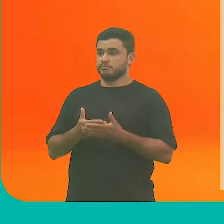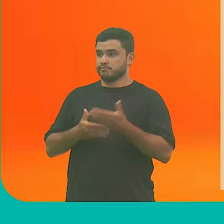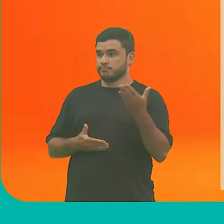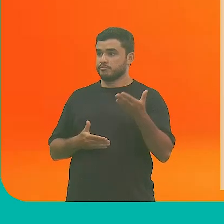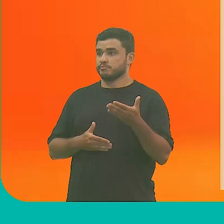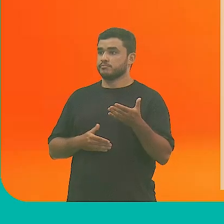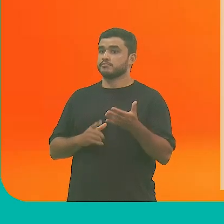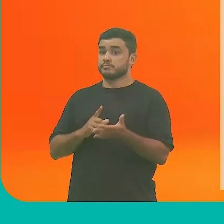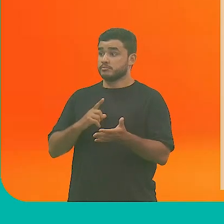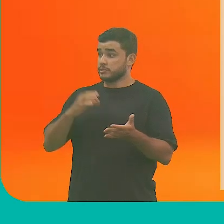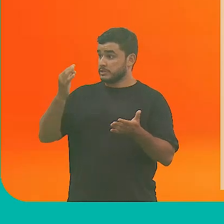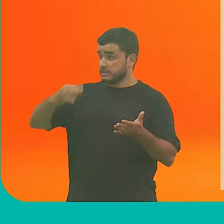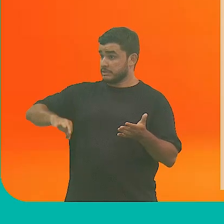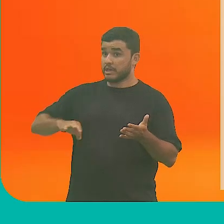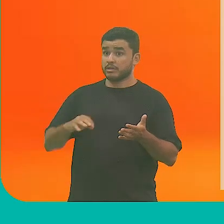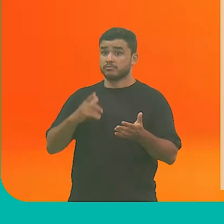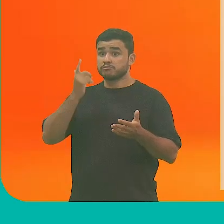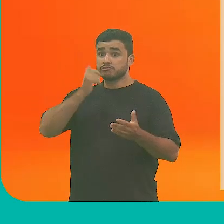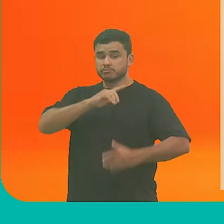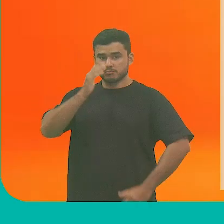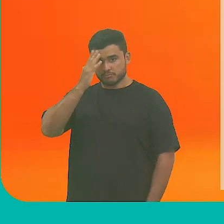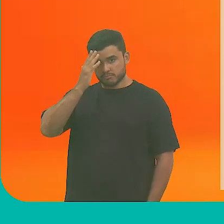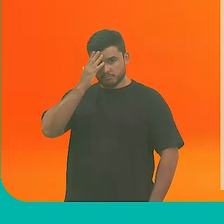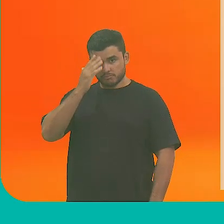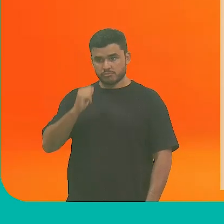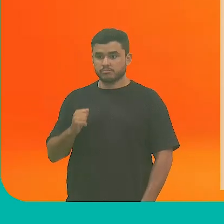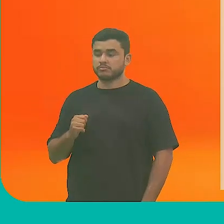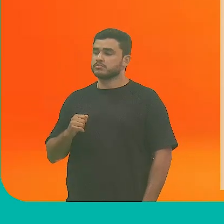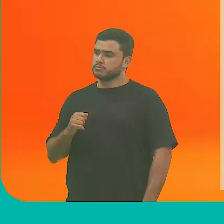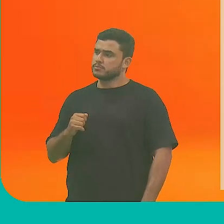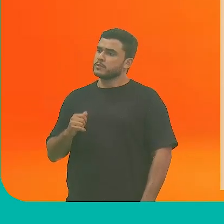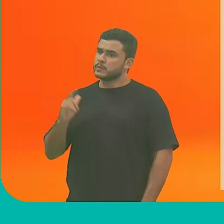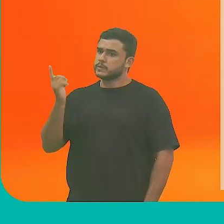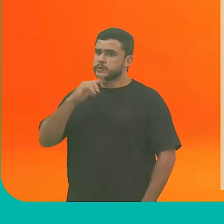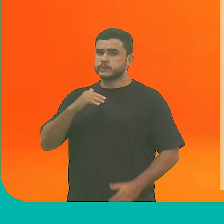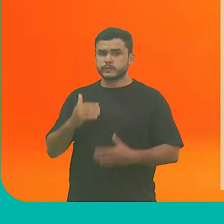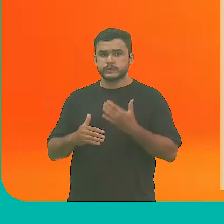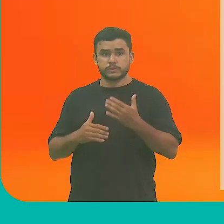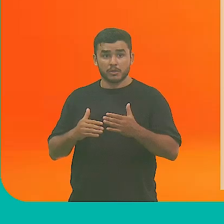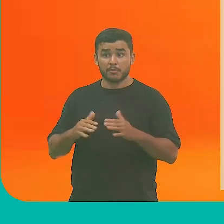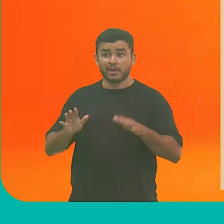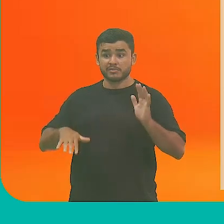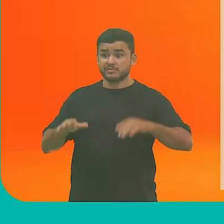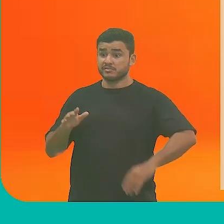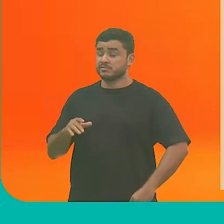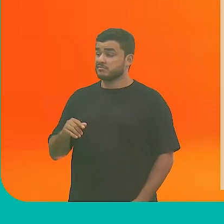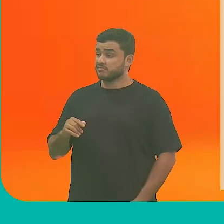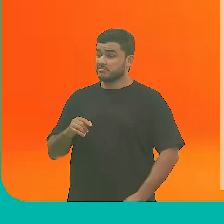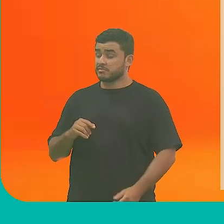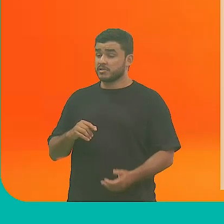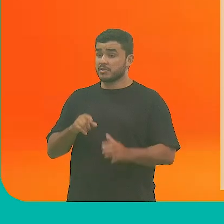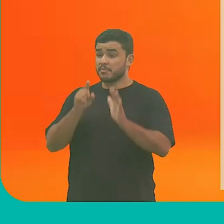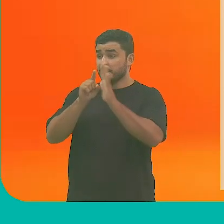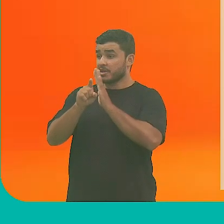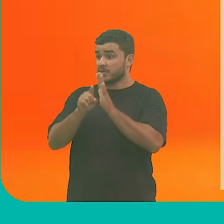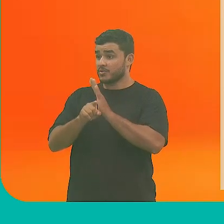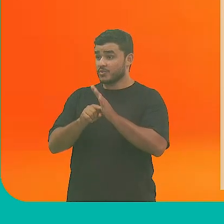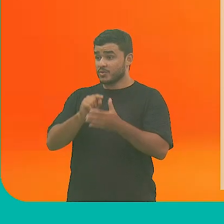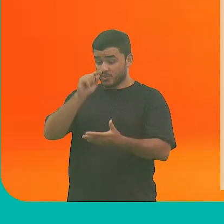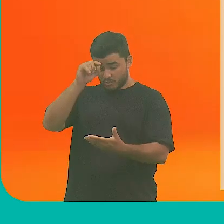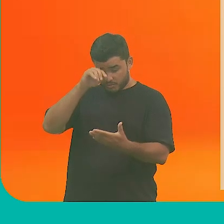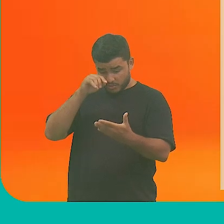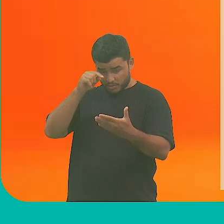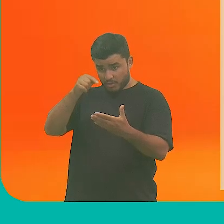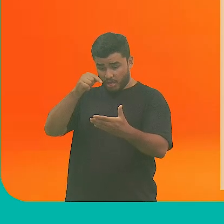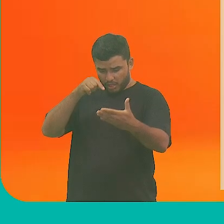quando a gente acerta a primeira, quando a gente vê que a gente vai criando autoconfiança, mas às vezes essa questão ela está lá no final. Às vezes você pega